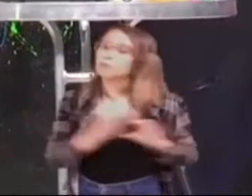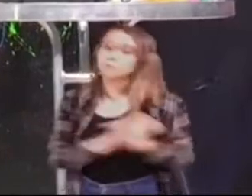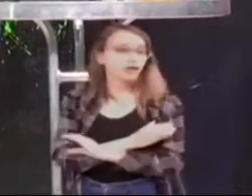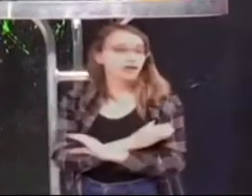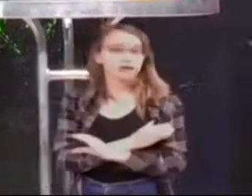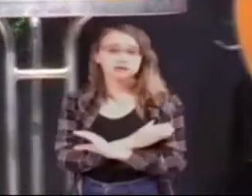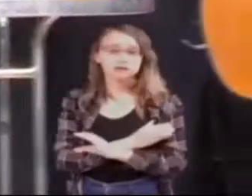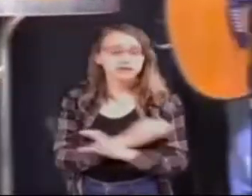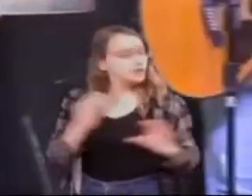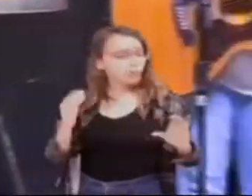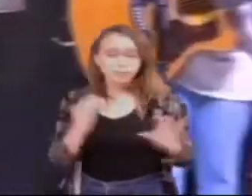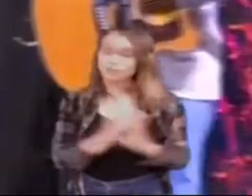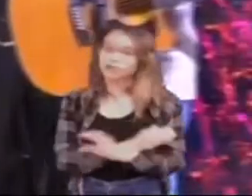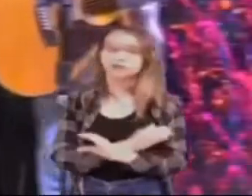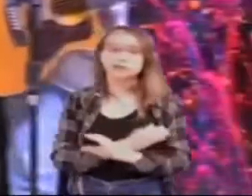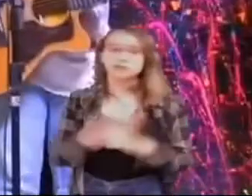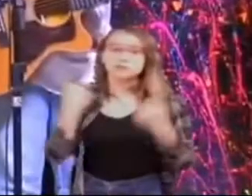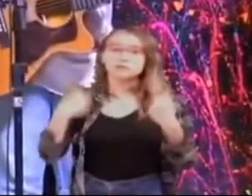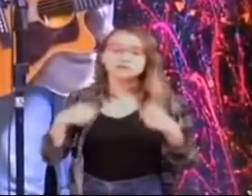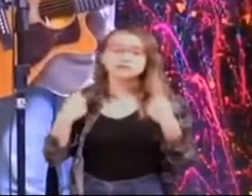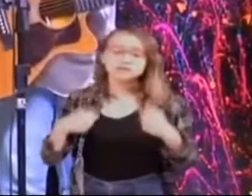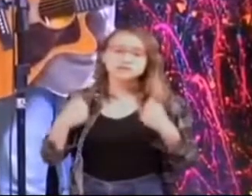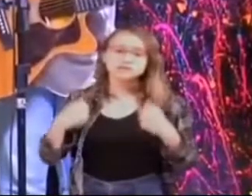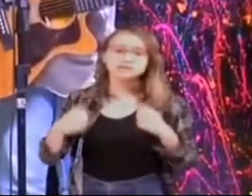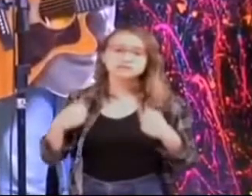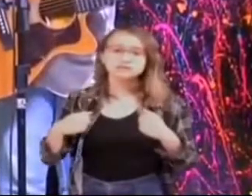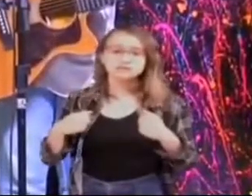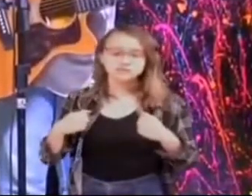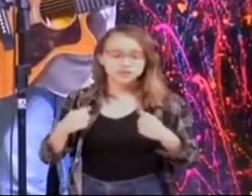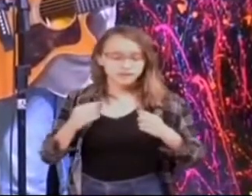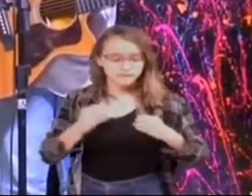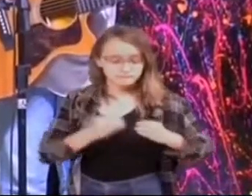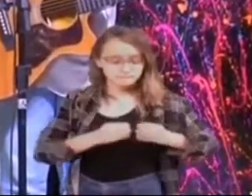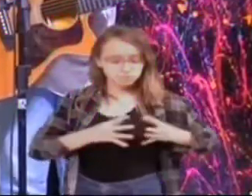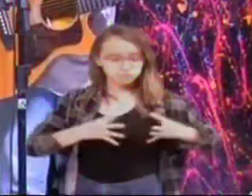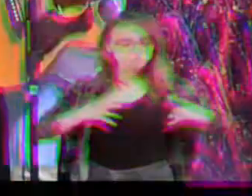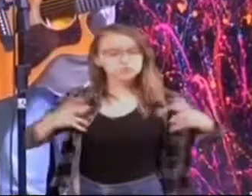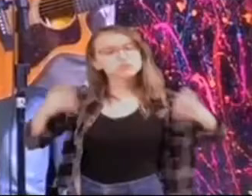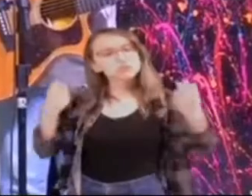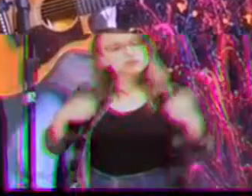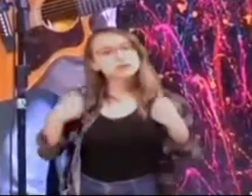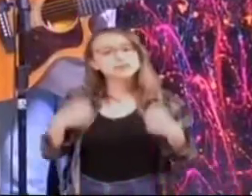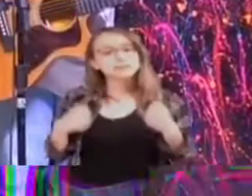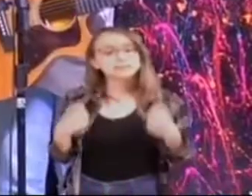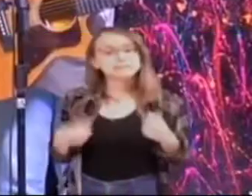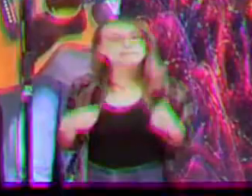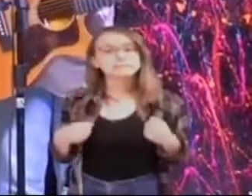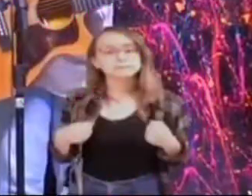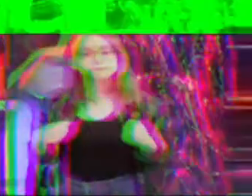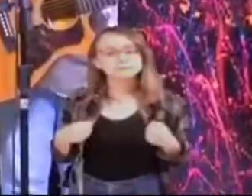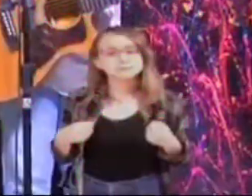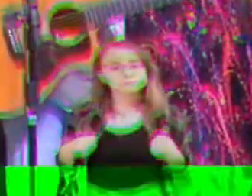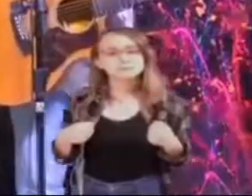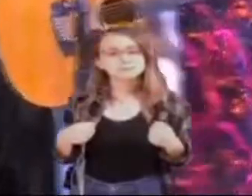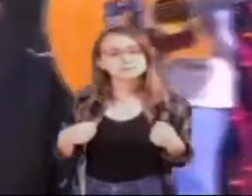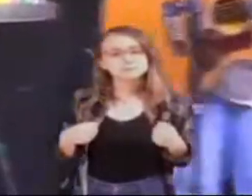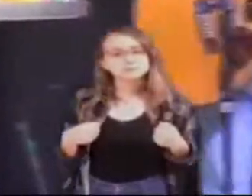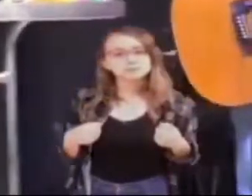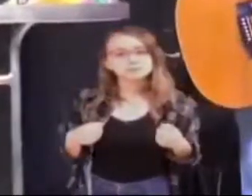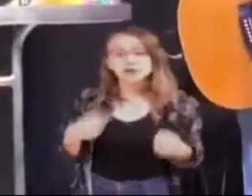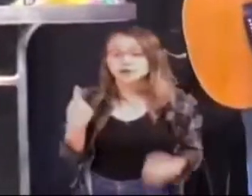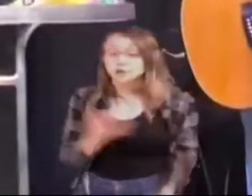também, ele não quer parar de escutar coisas acerca de si mesmo. A gente precisa de elogio o tempo